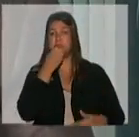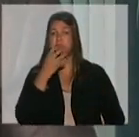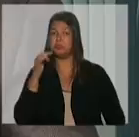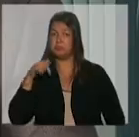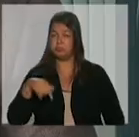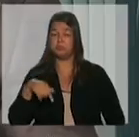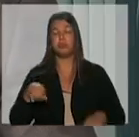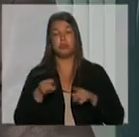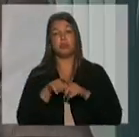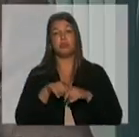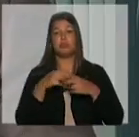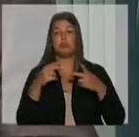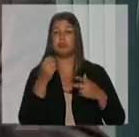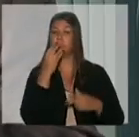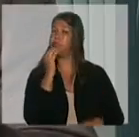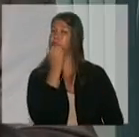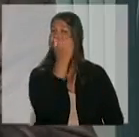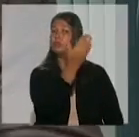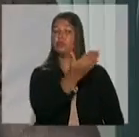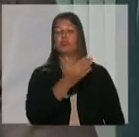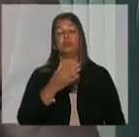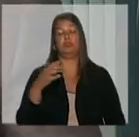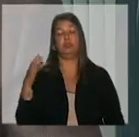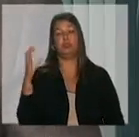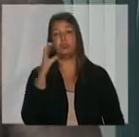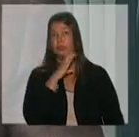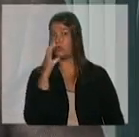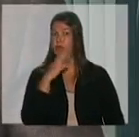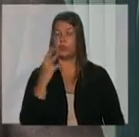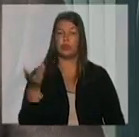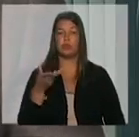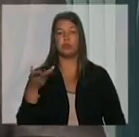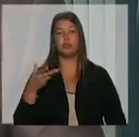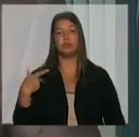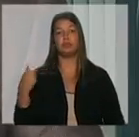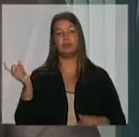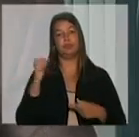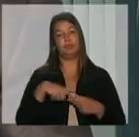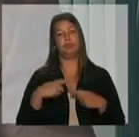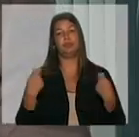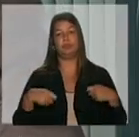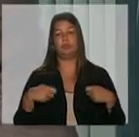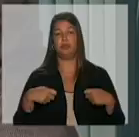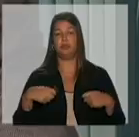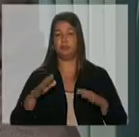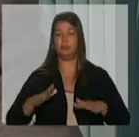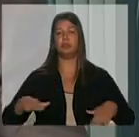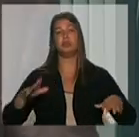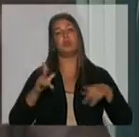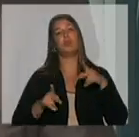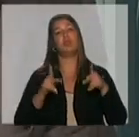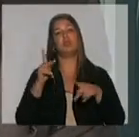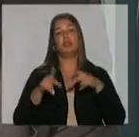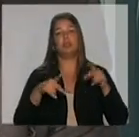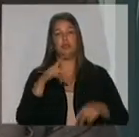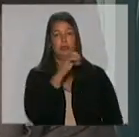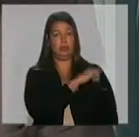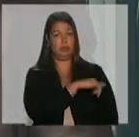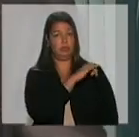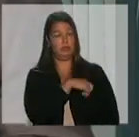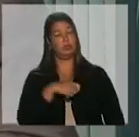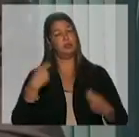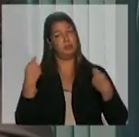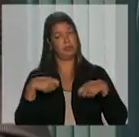precisamos que isso seja urgentemente retomado. A população do Rio de Janeiro precisa desses